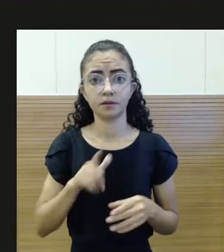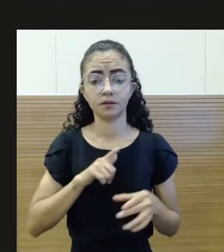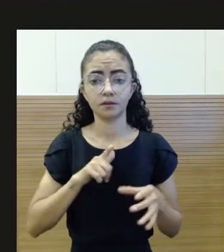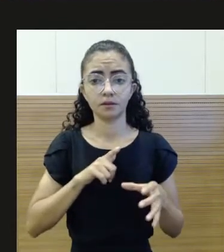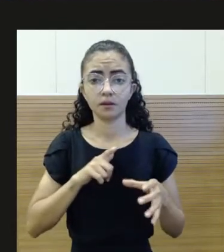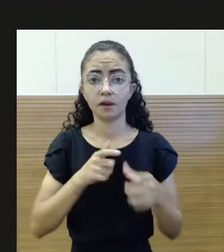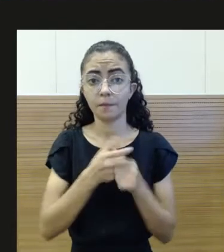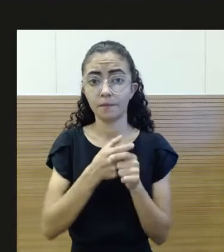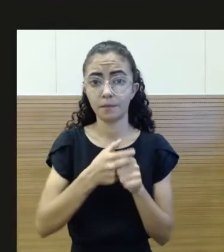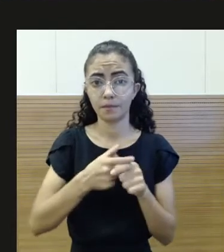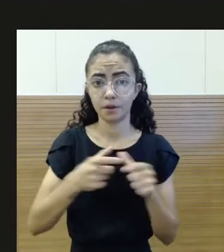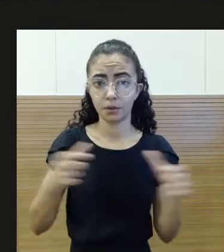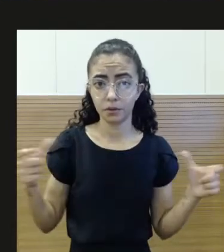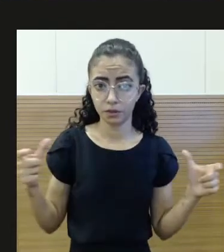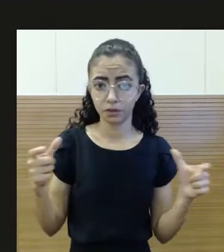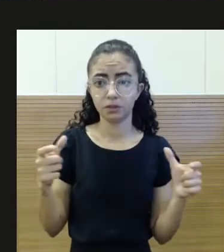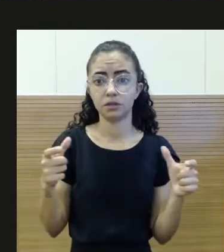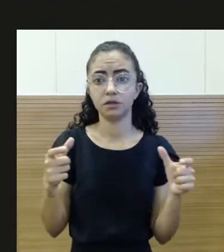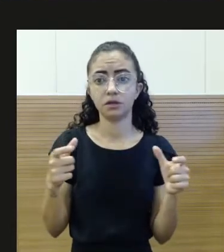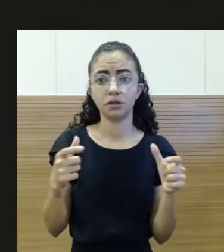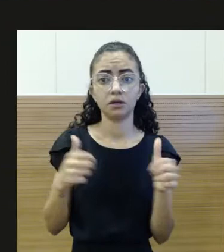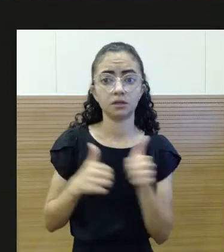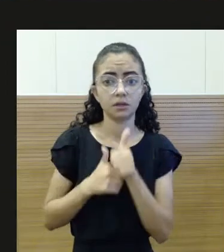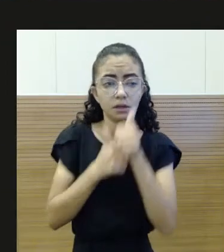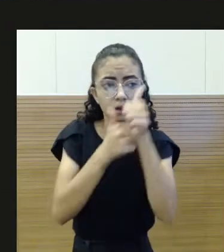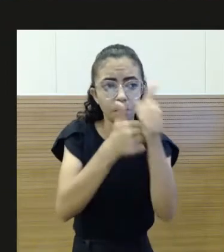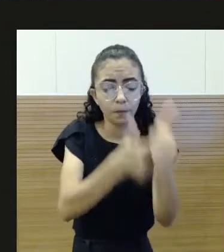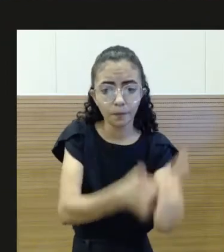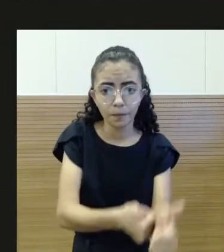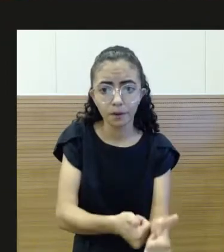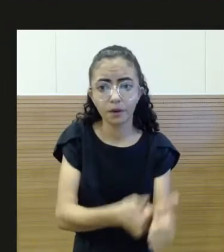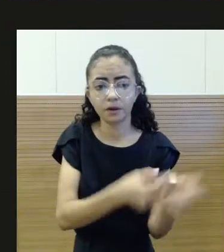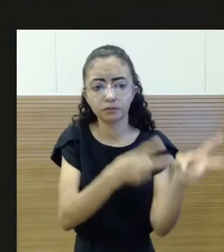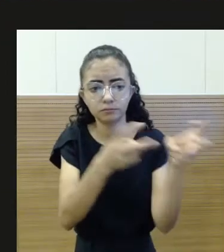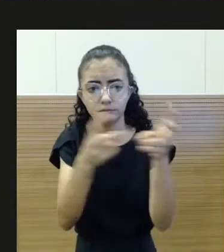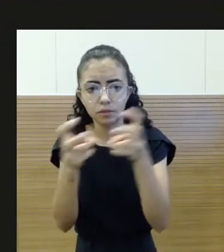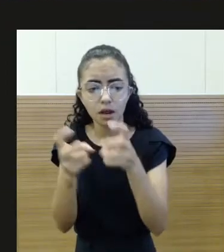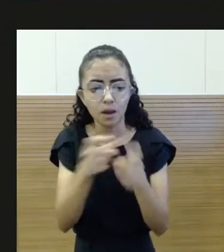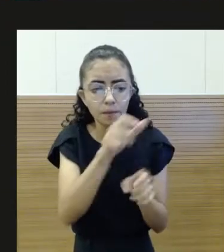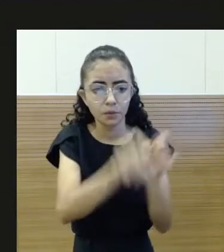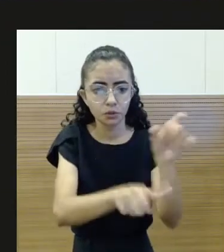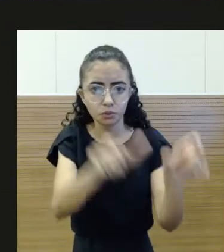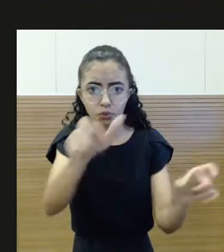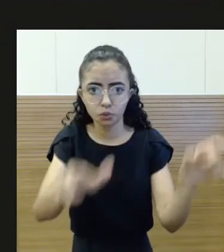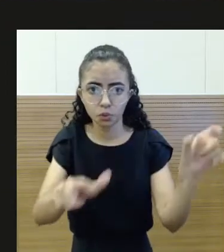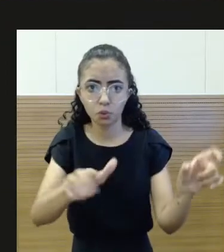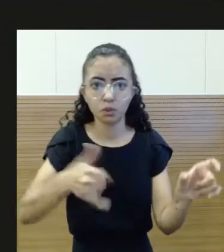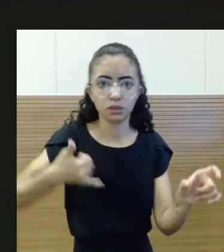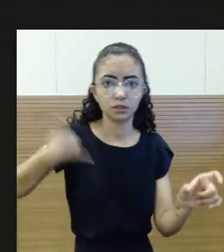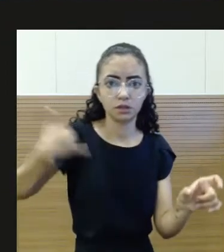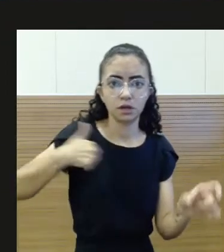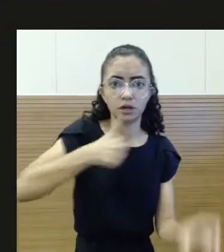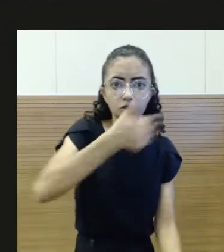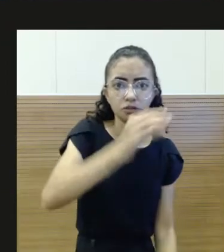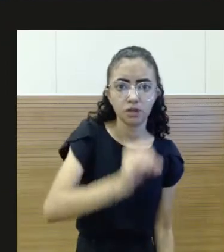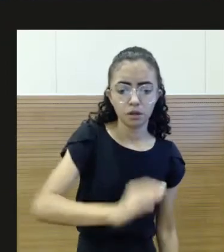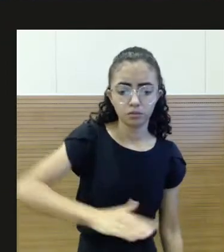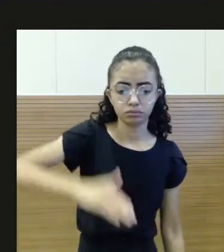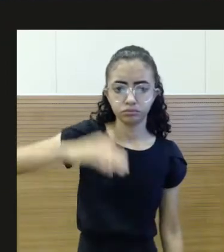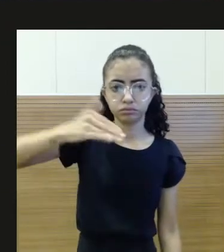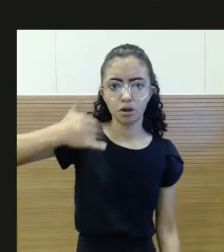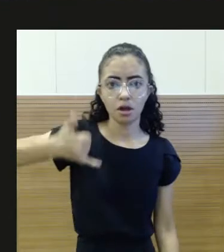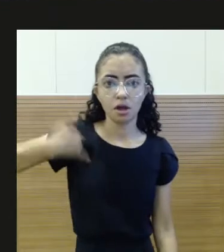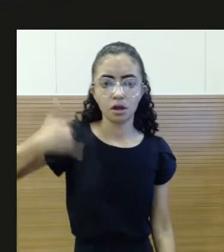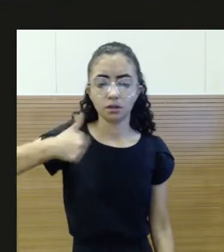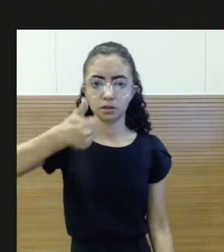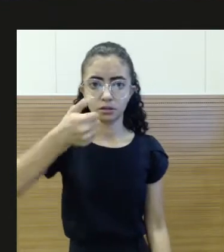sua maioria, que acompanham dezenas de milhares de pessoas por 5, 10, 15 anos, o que eles mostram? Que